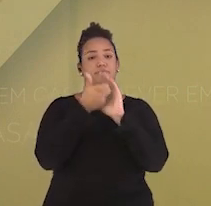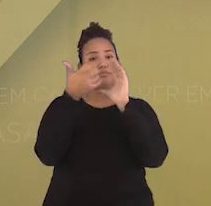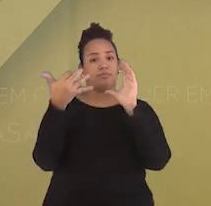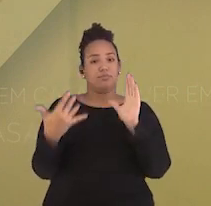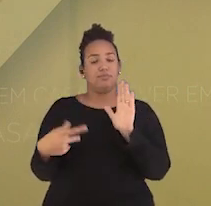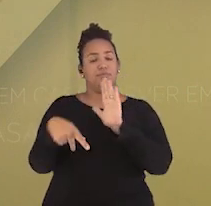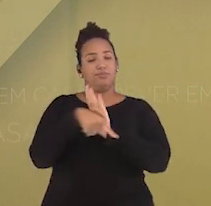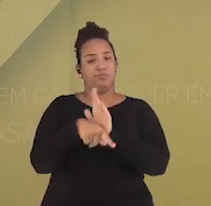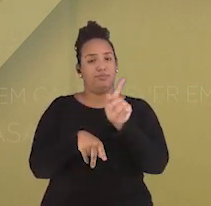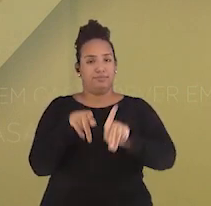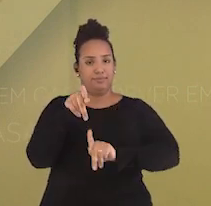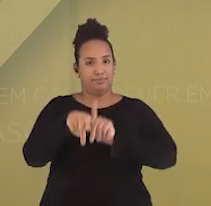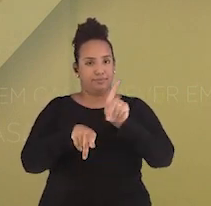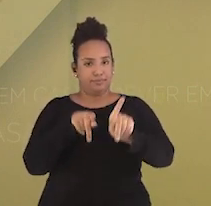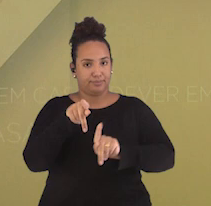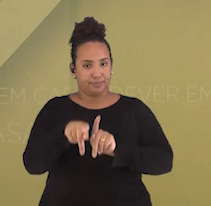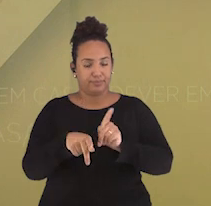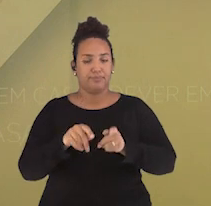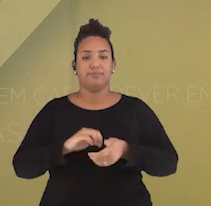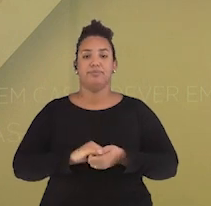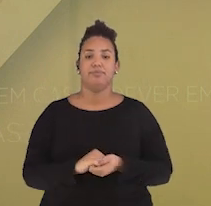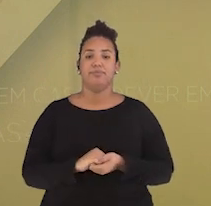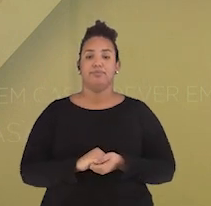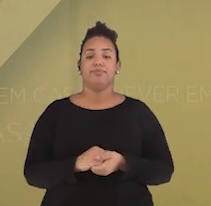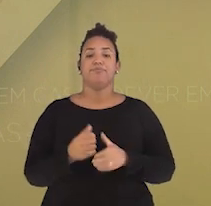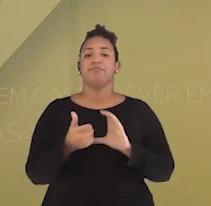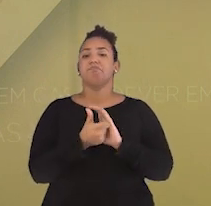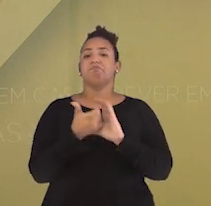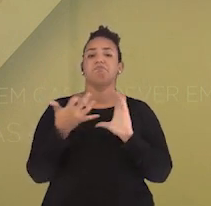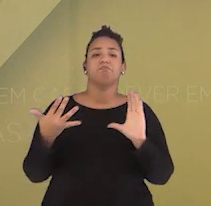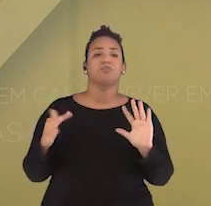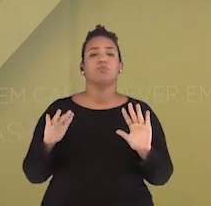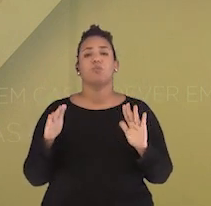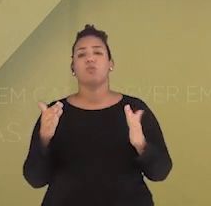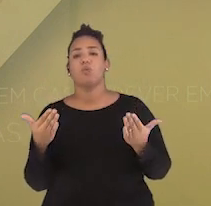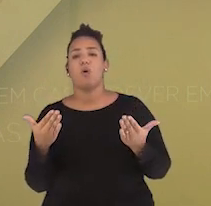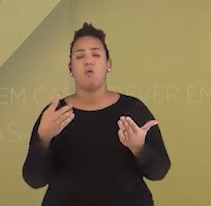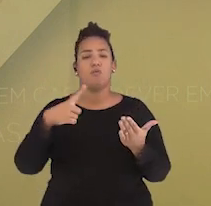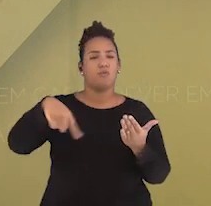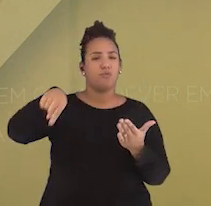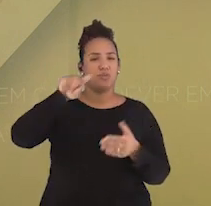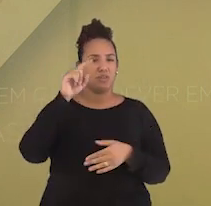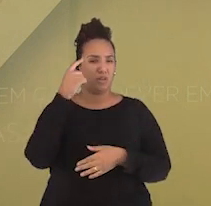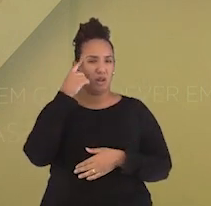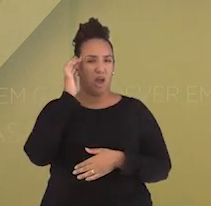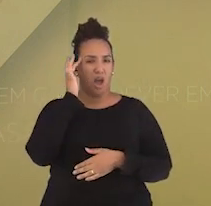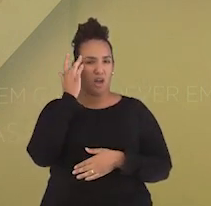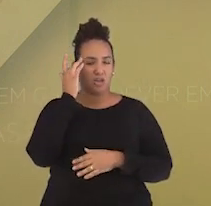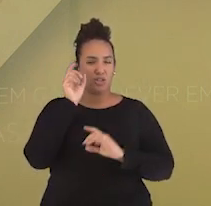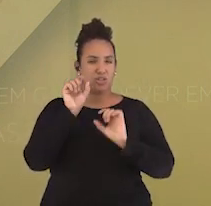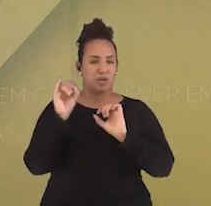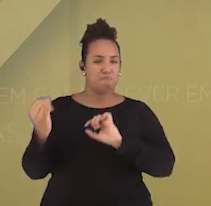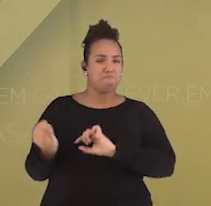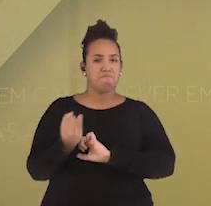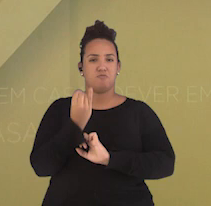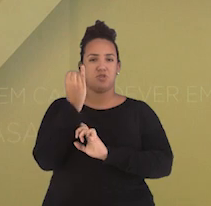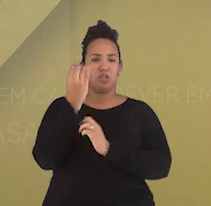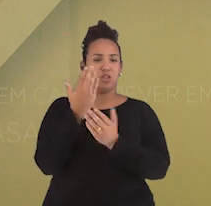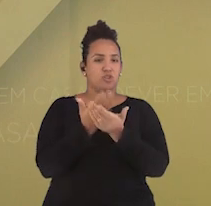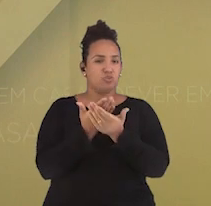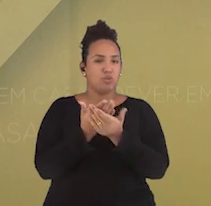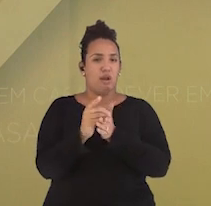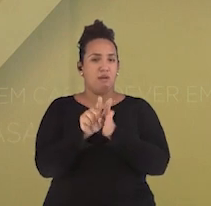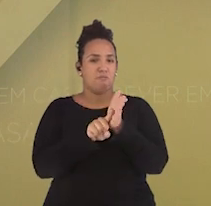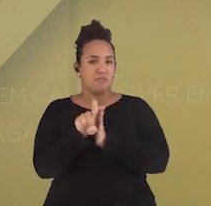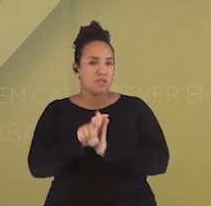à população. Que tipo de características você acredita ser importante estudar a respeito